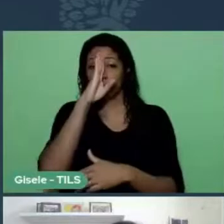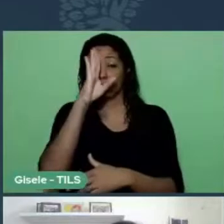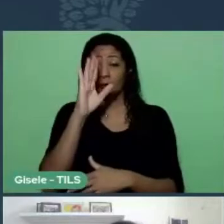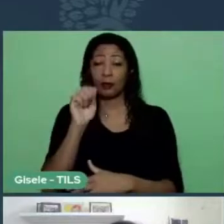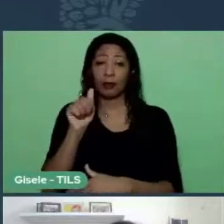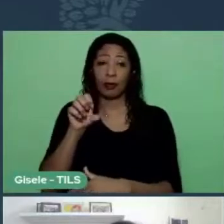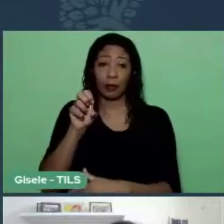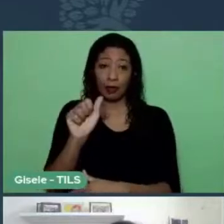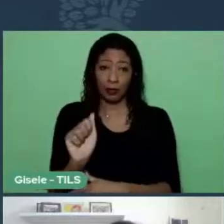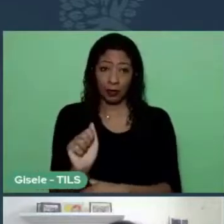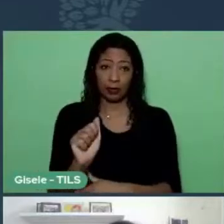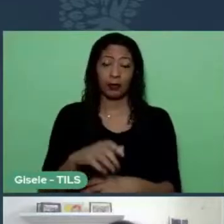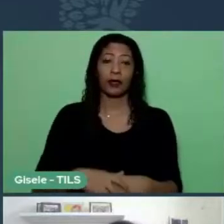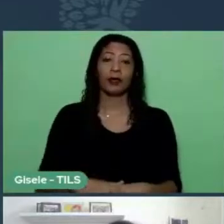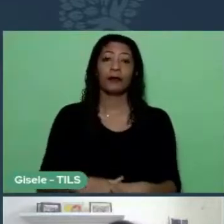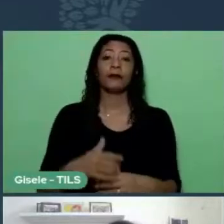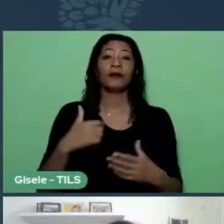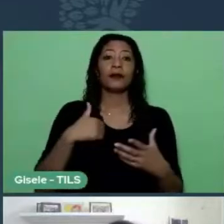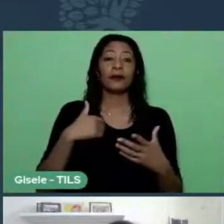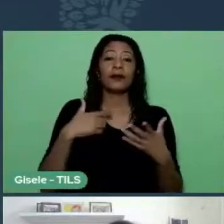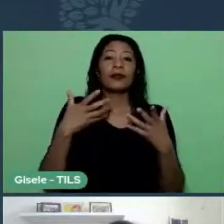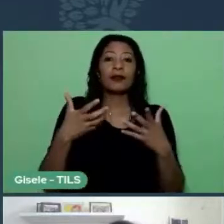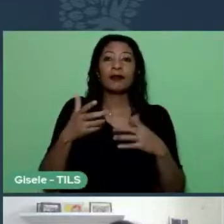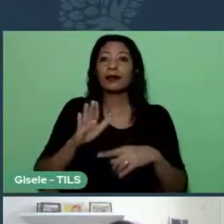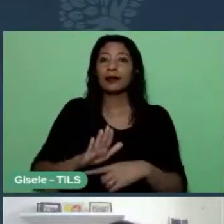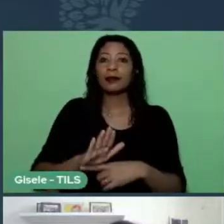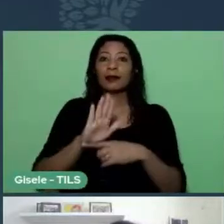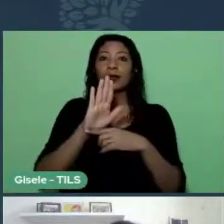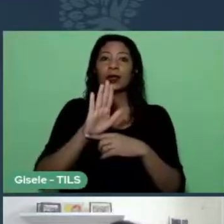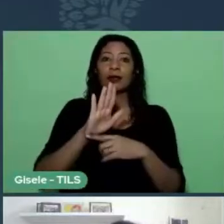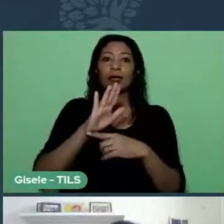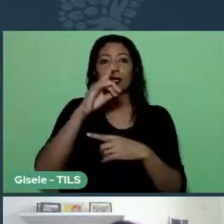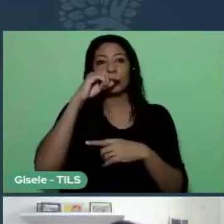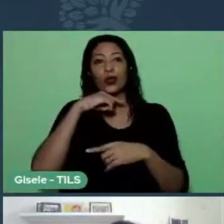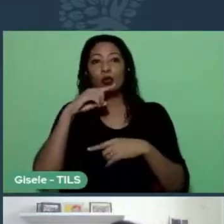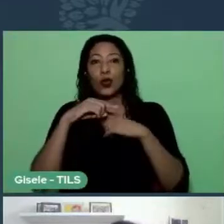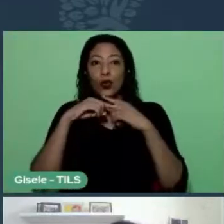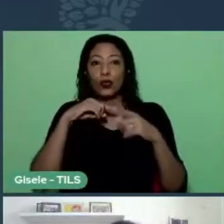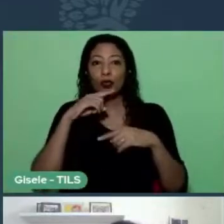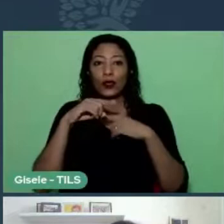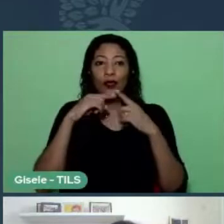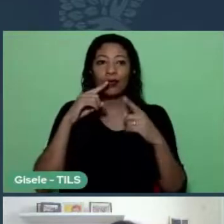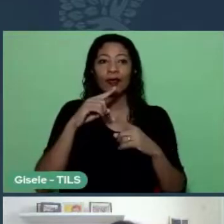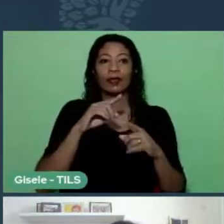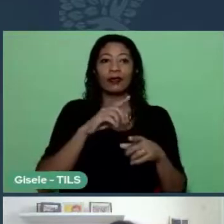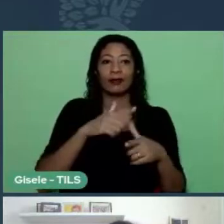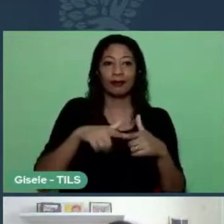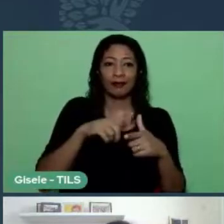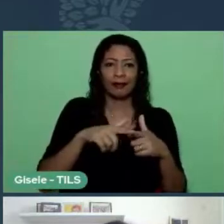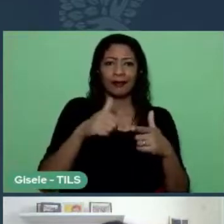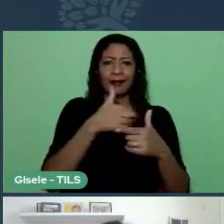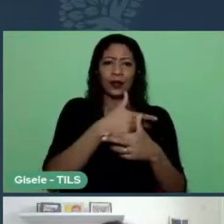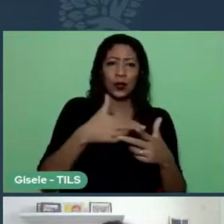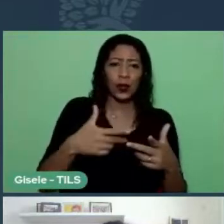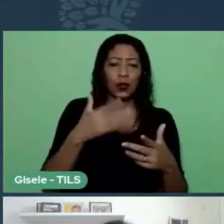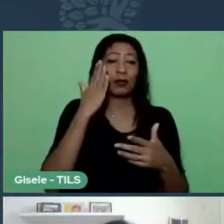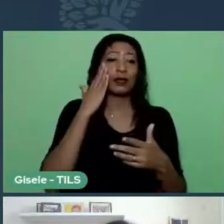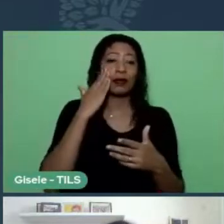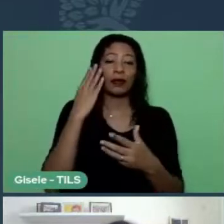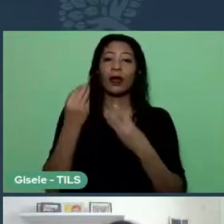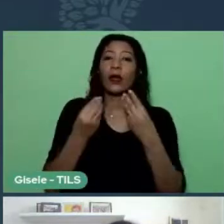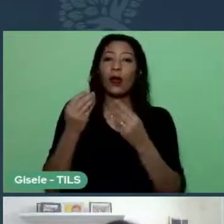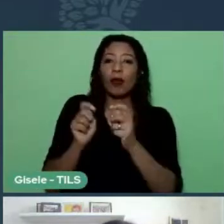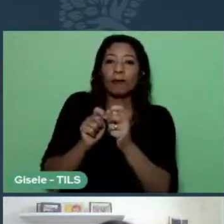espero aí poder sanar algumas dúvidas, explicar algumas coisas em relação ao nosso manejo da asma, né, como é que a gente trata essa